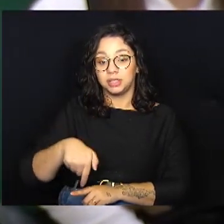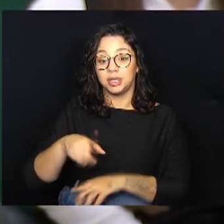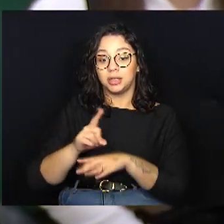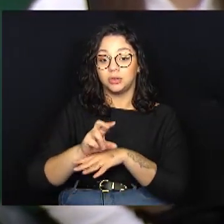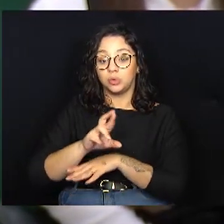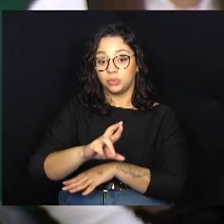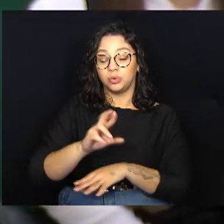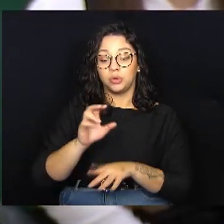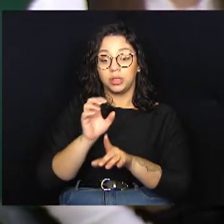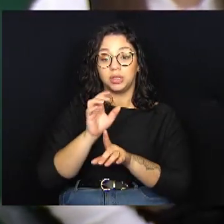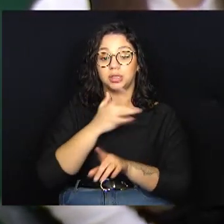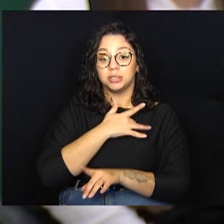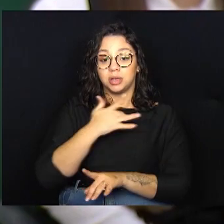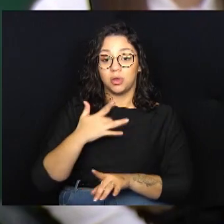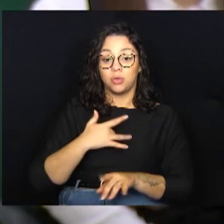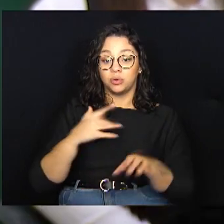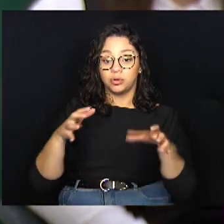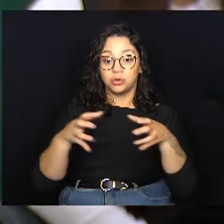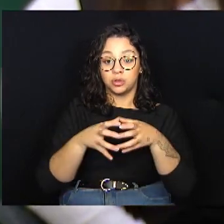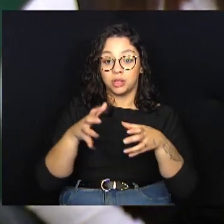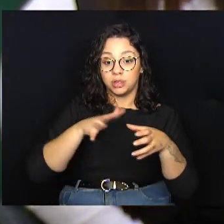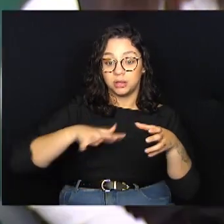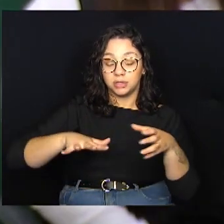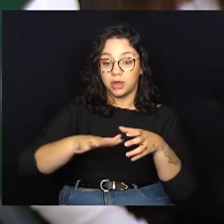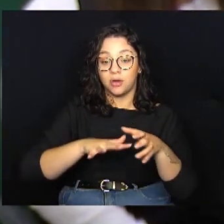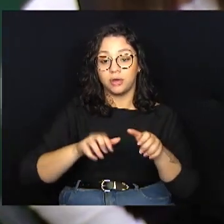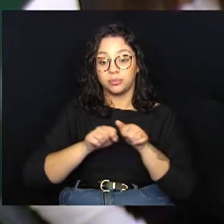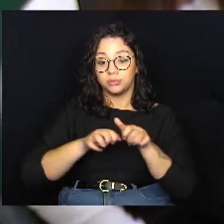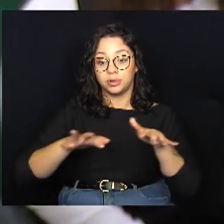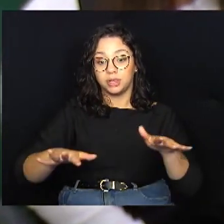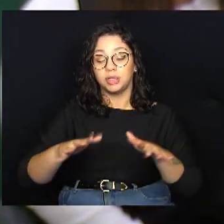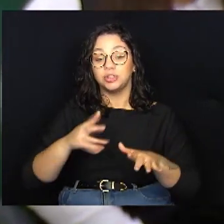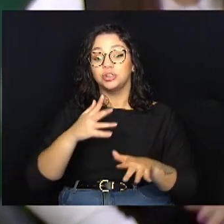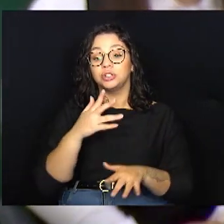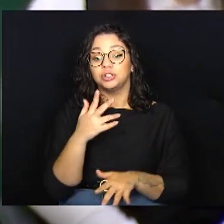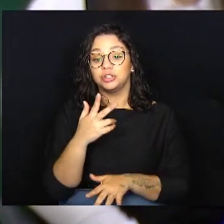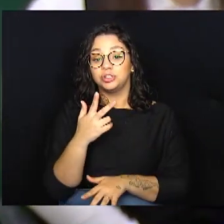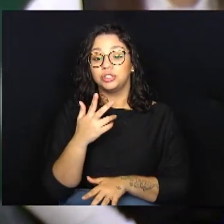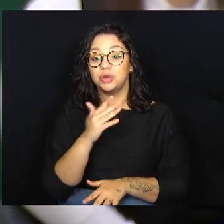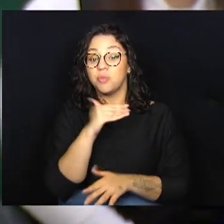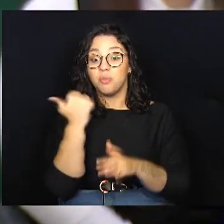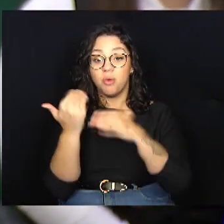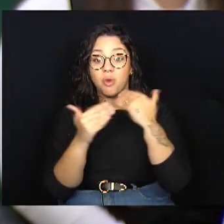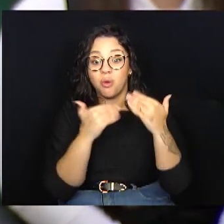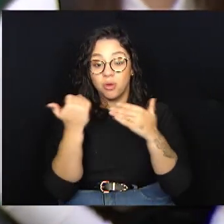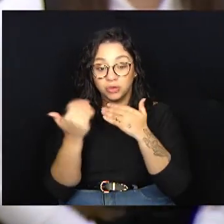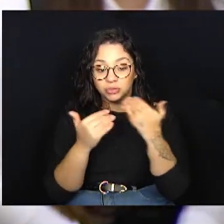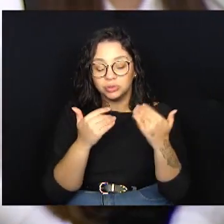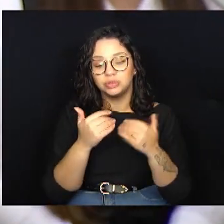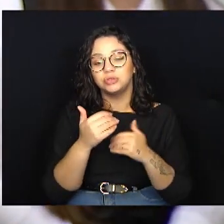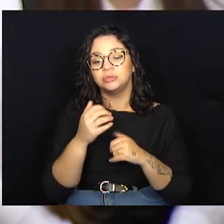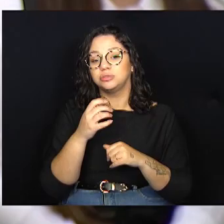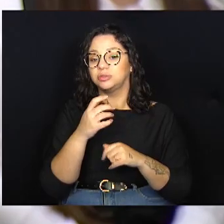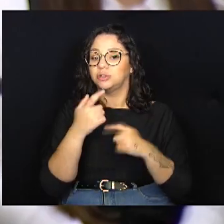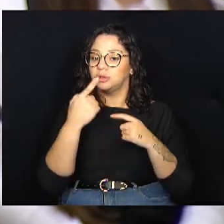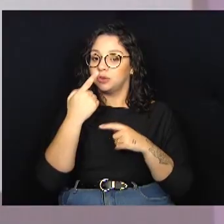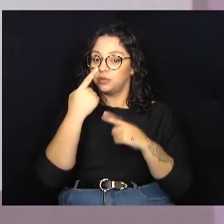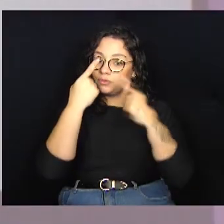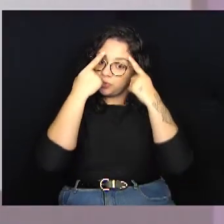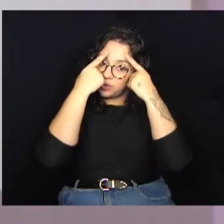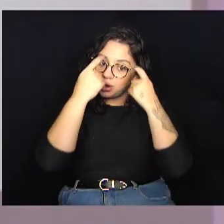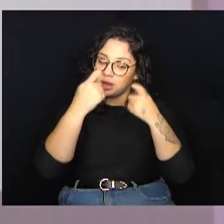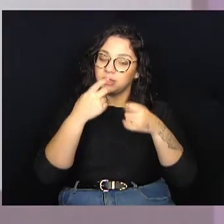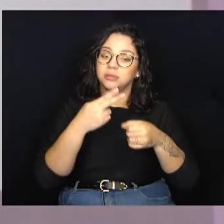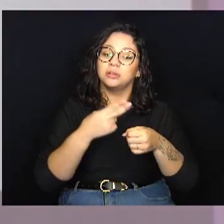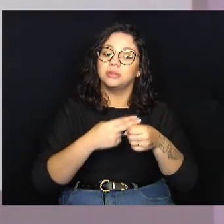saúde coletiva na área de epidemiologia de mortes violentas pela Faculdade de Ciências Médicas da Unicamp.